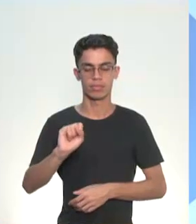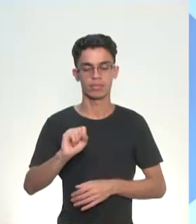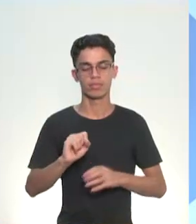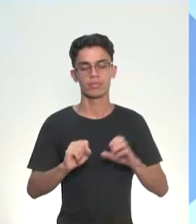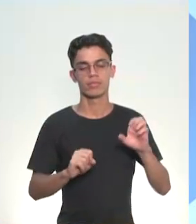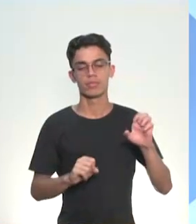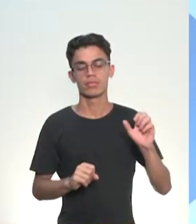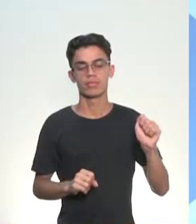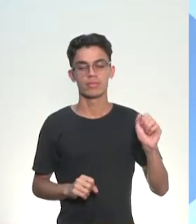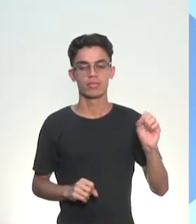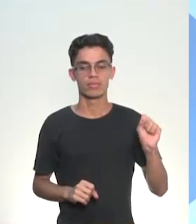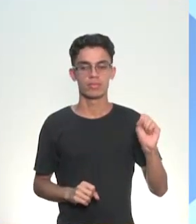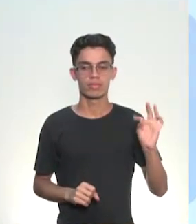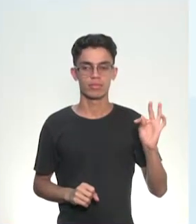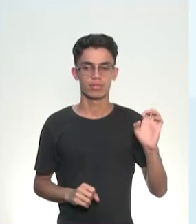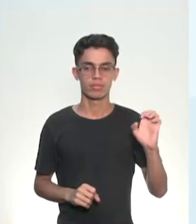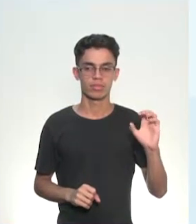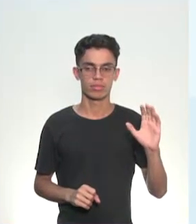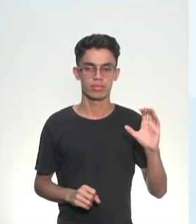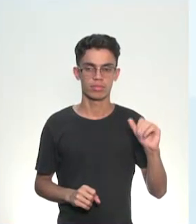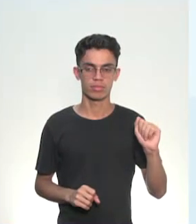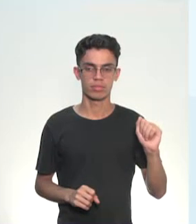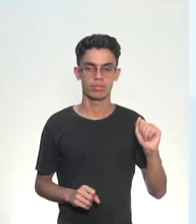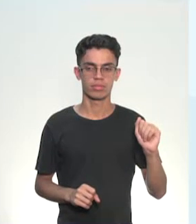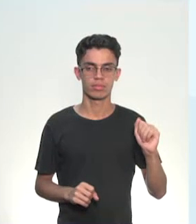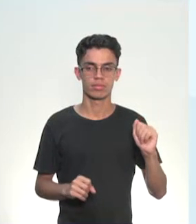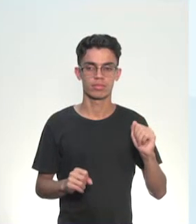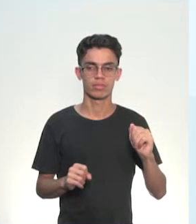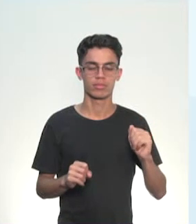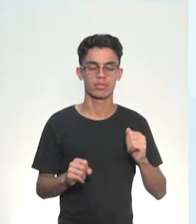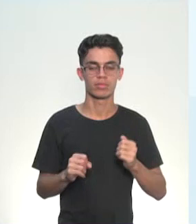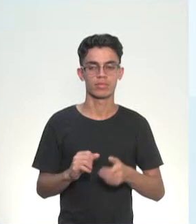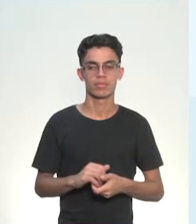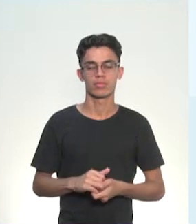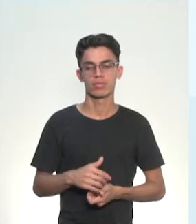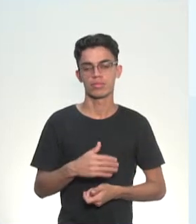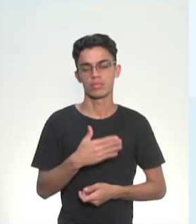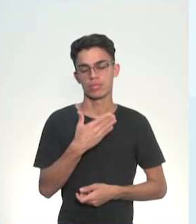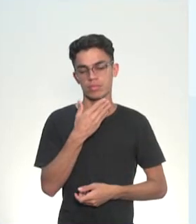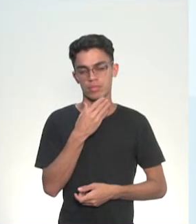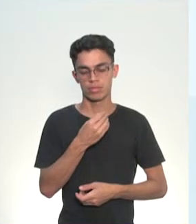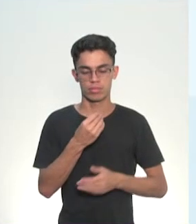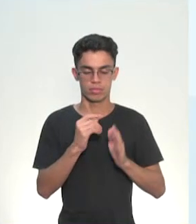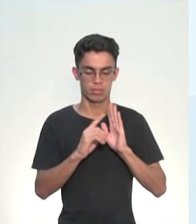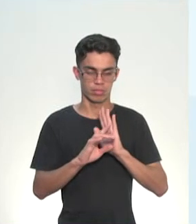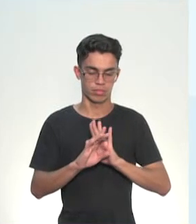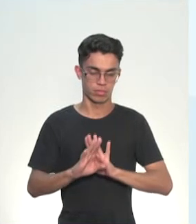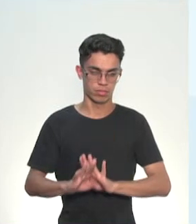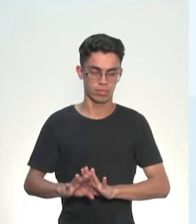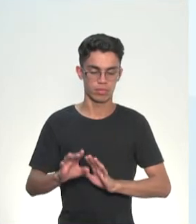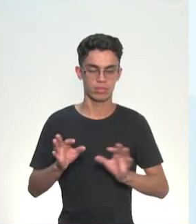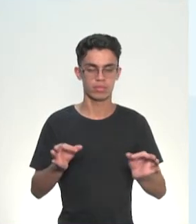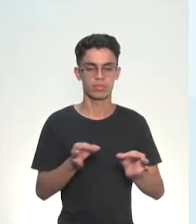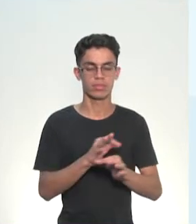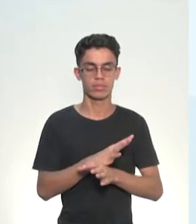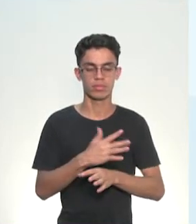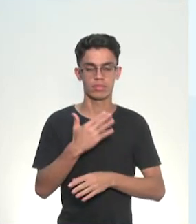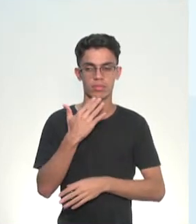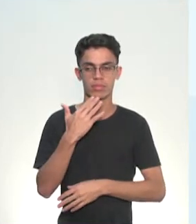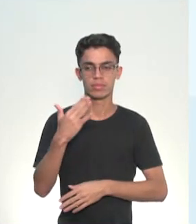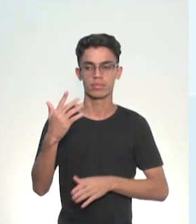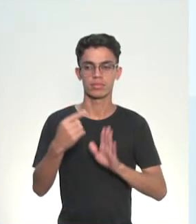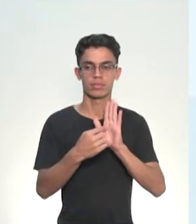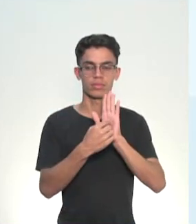em 1521, com a derrubada de Montezuma do poder. E para finalizar, para contento do professor Alcides, nós vamos